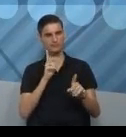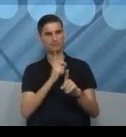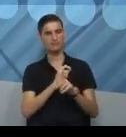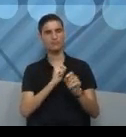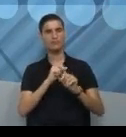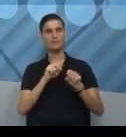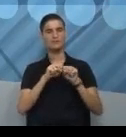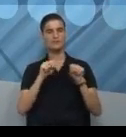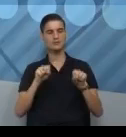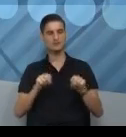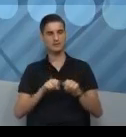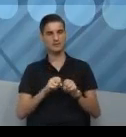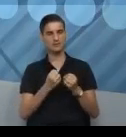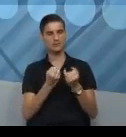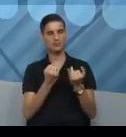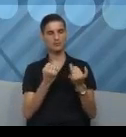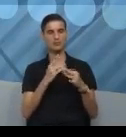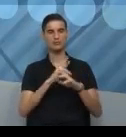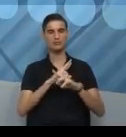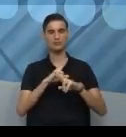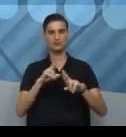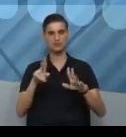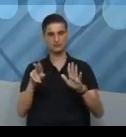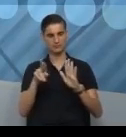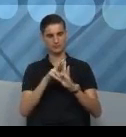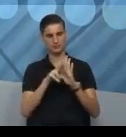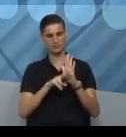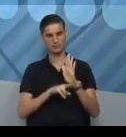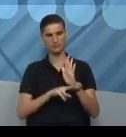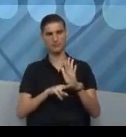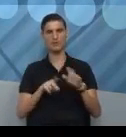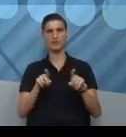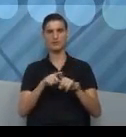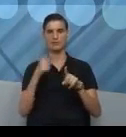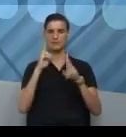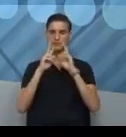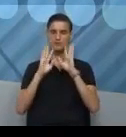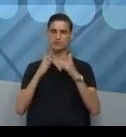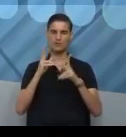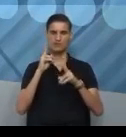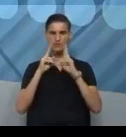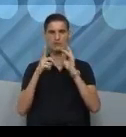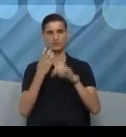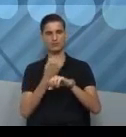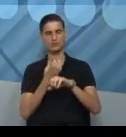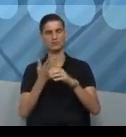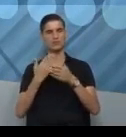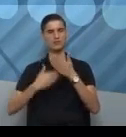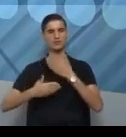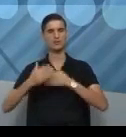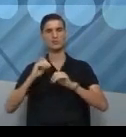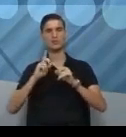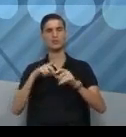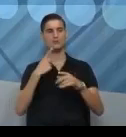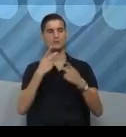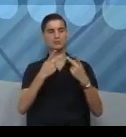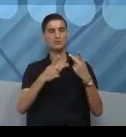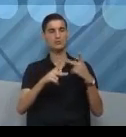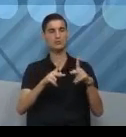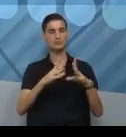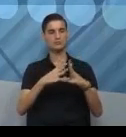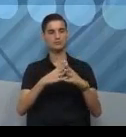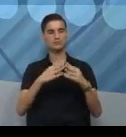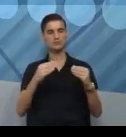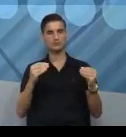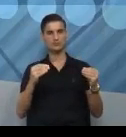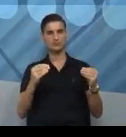num sistema de equações diferenciais ordinárias, quais nós temos já vimos em disciplinas anteriores, as suas